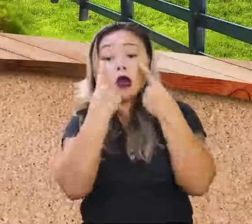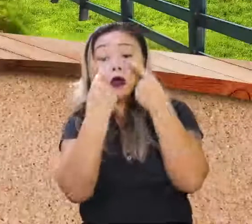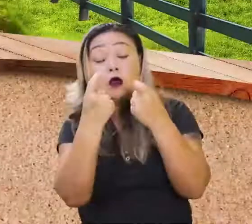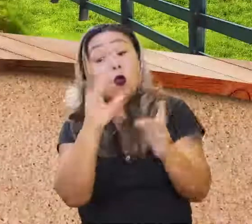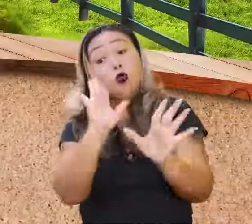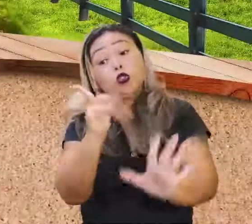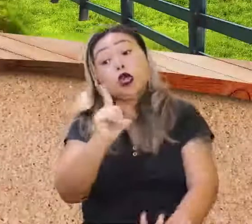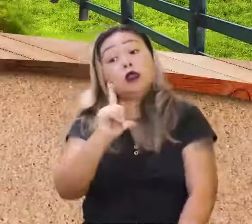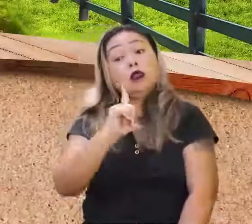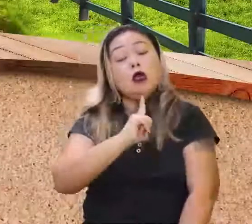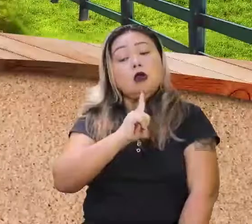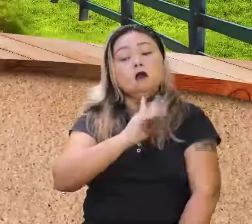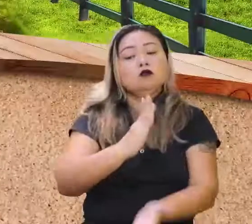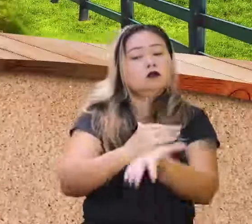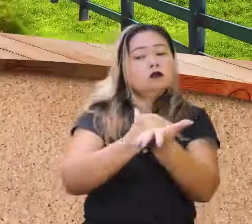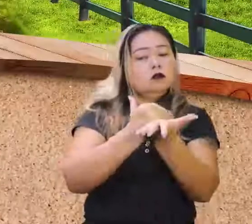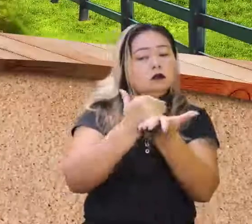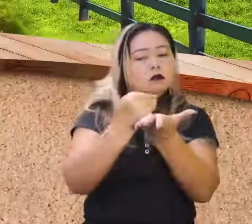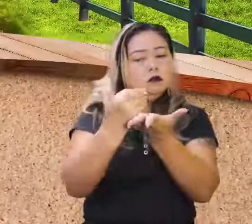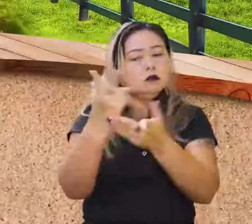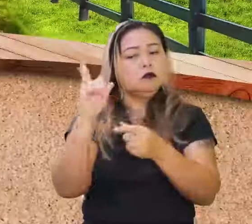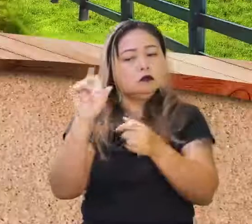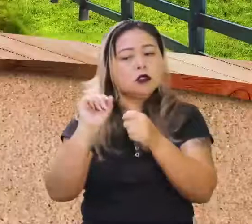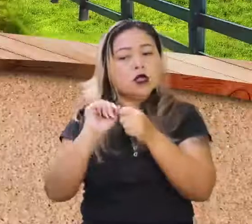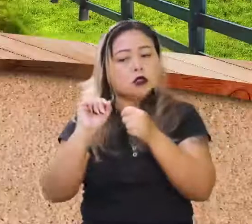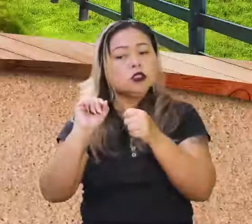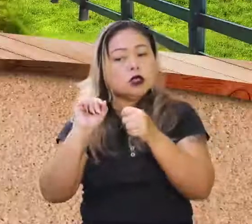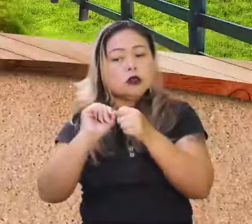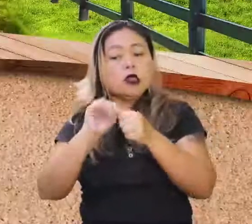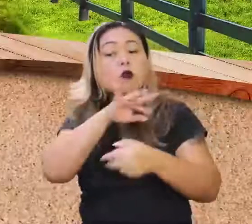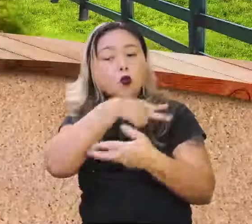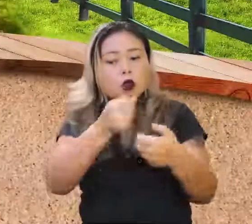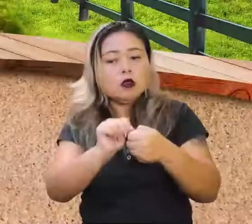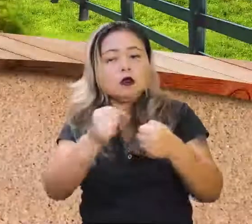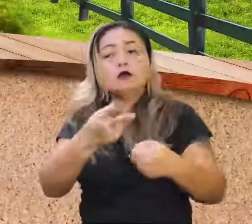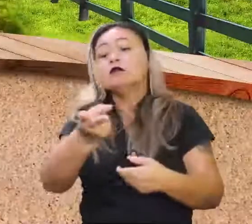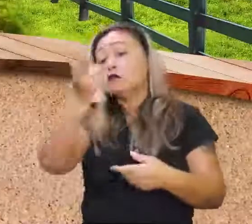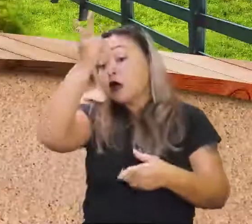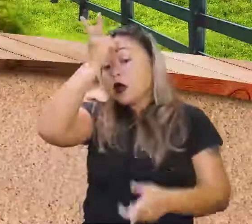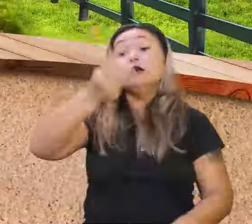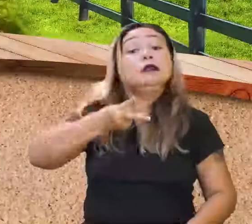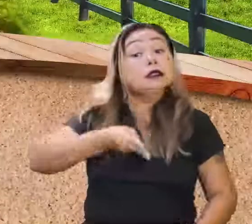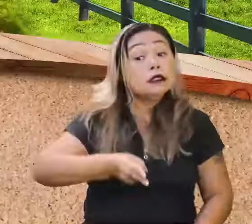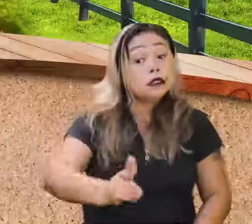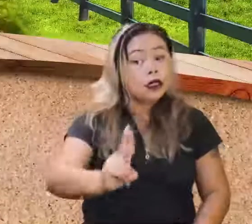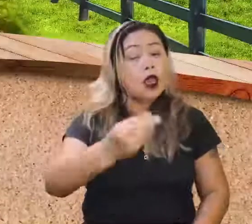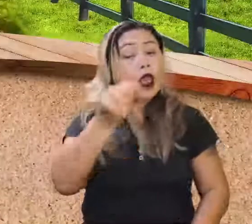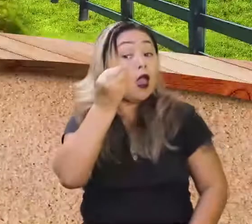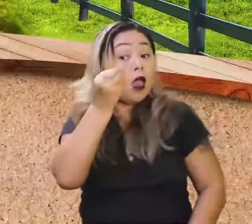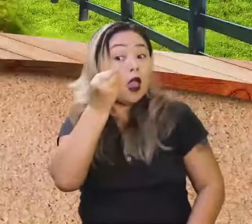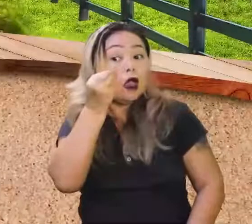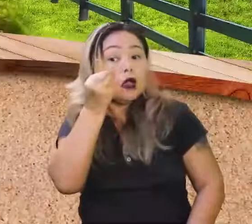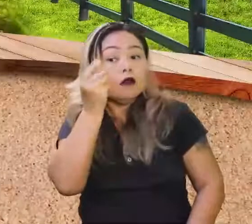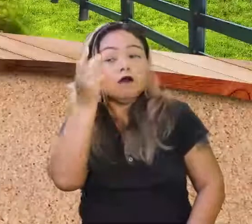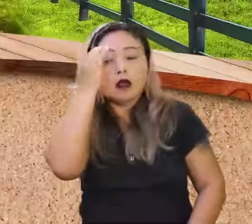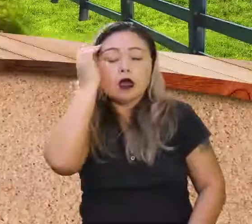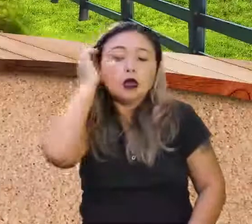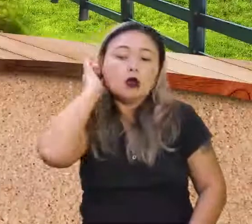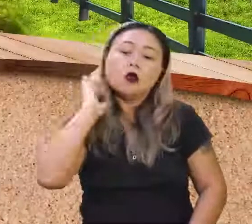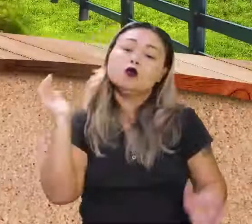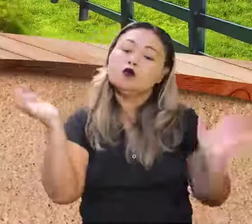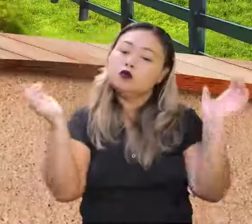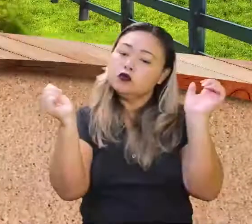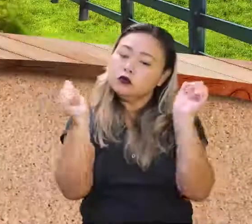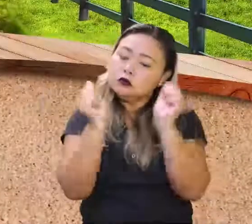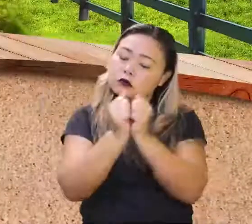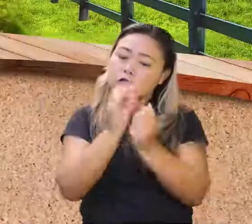já tem aí um início de uma produção, ou já faz produção, sempre verificar, né, juntamente